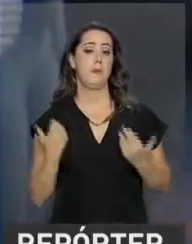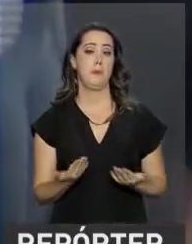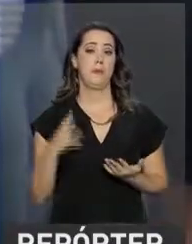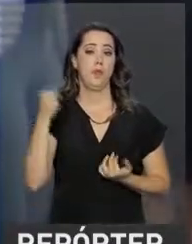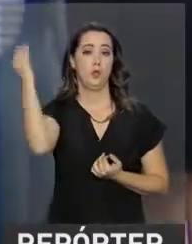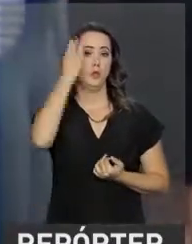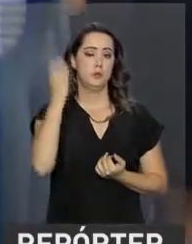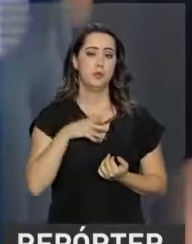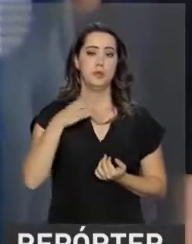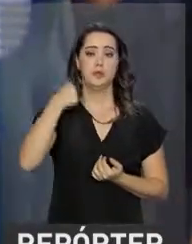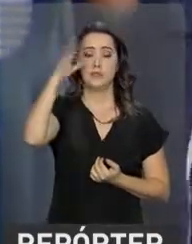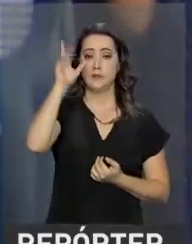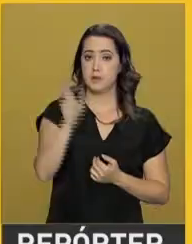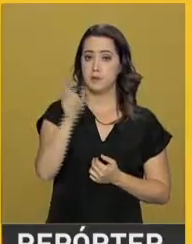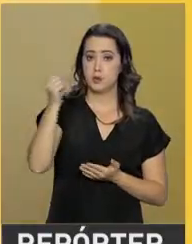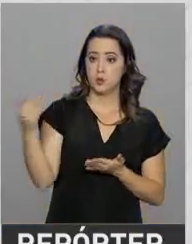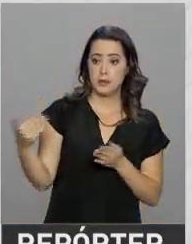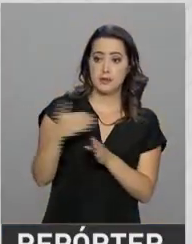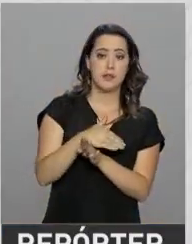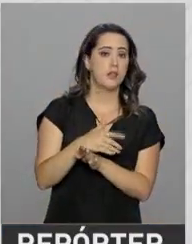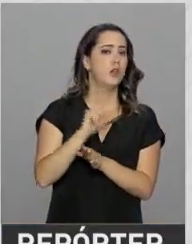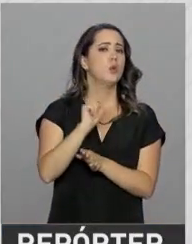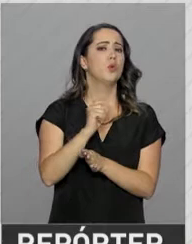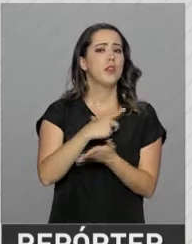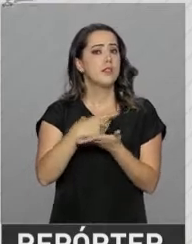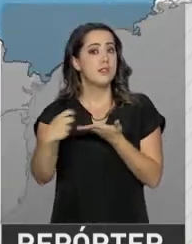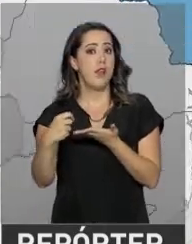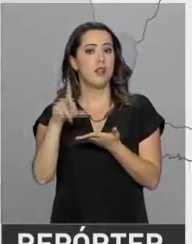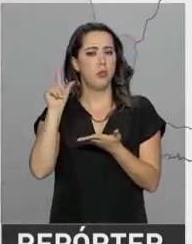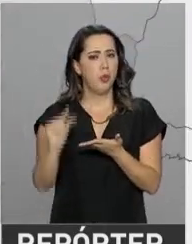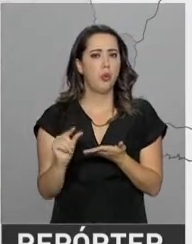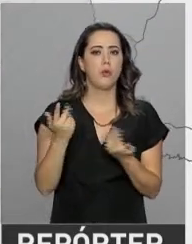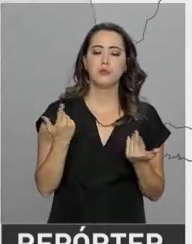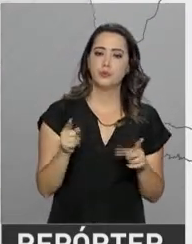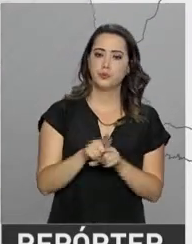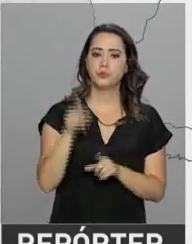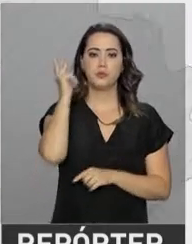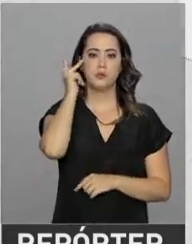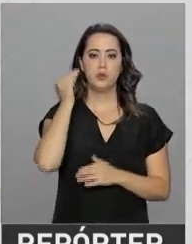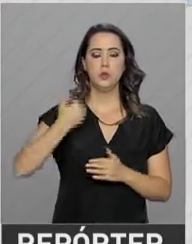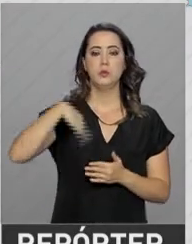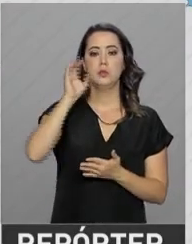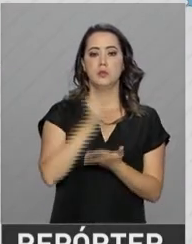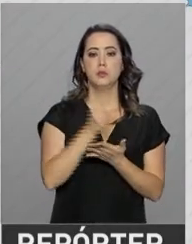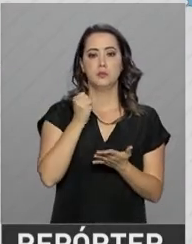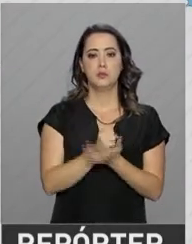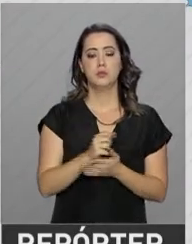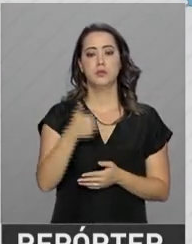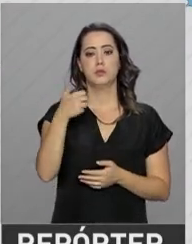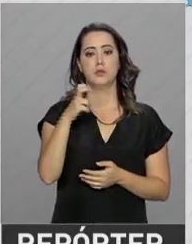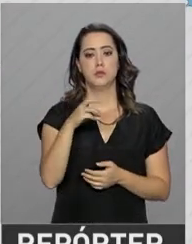mais gente sendo admitida do que demitida. São Paulo foi o estado com mais contratações. O salário médio das novas vagas foi